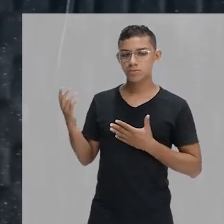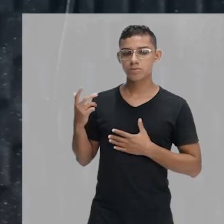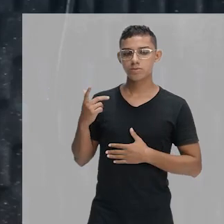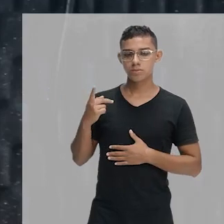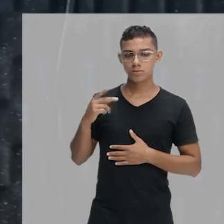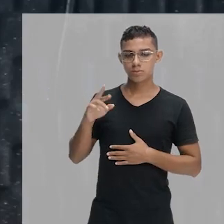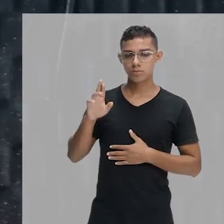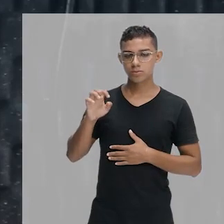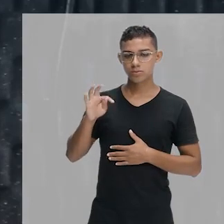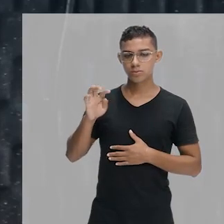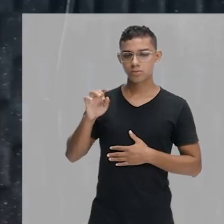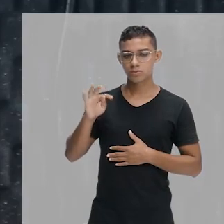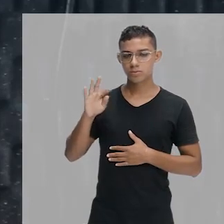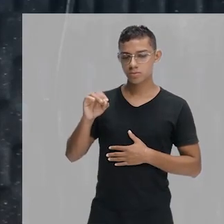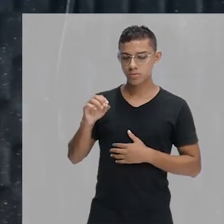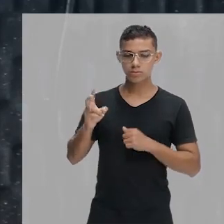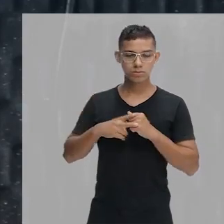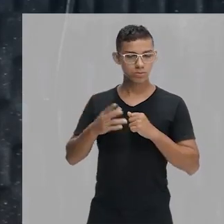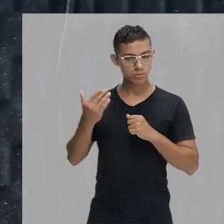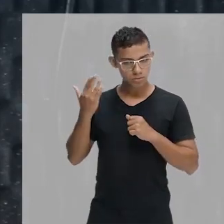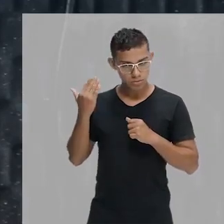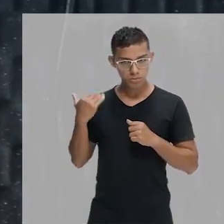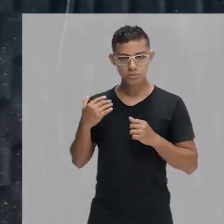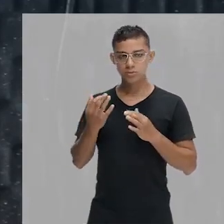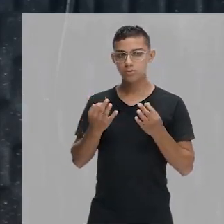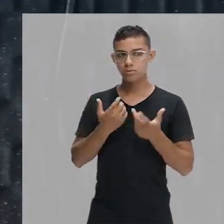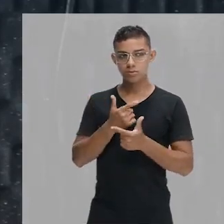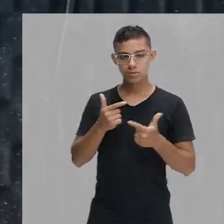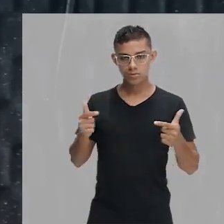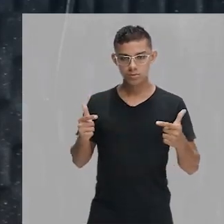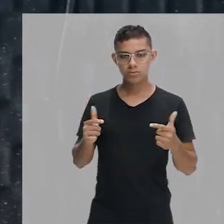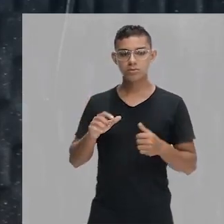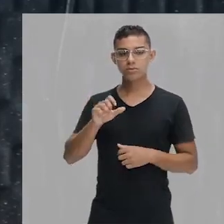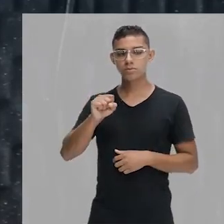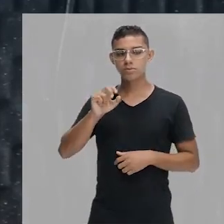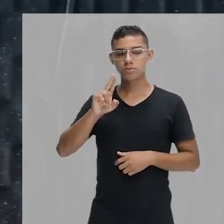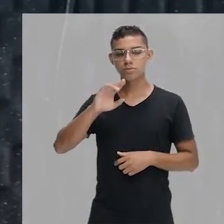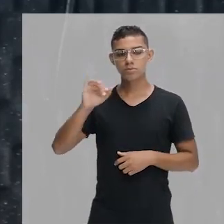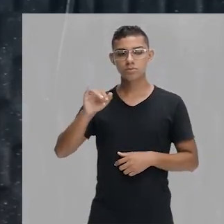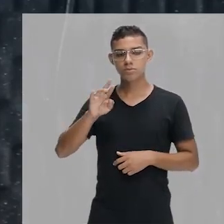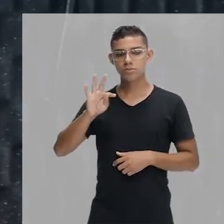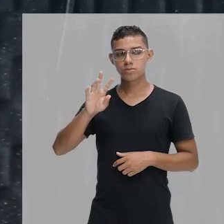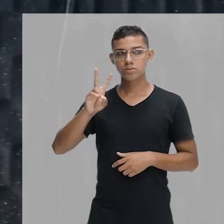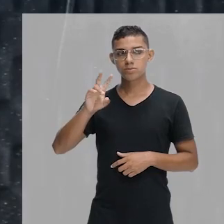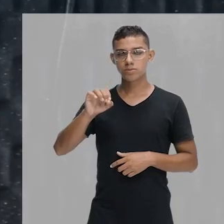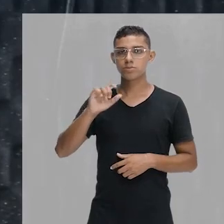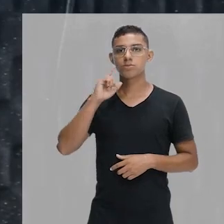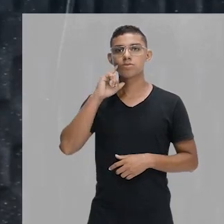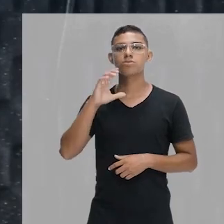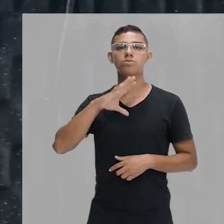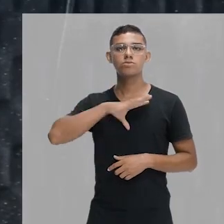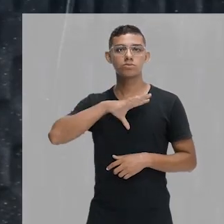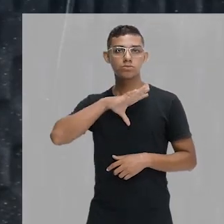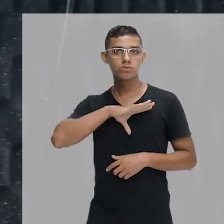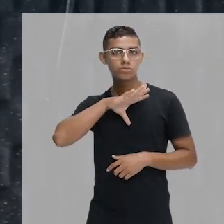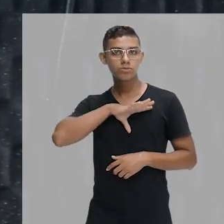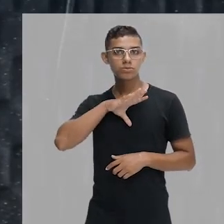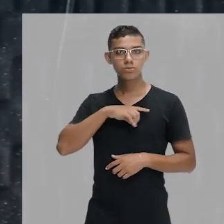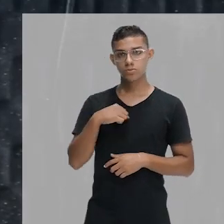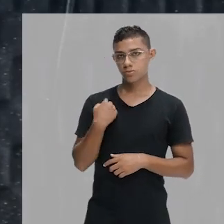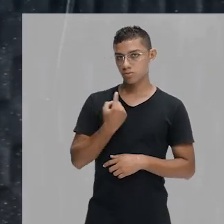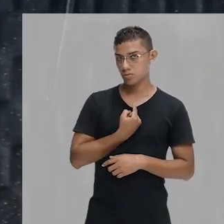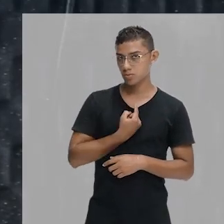imperfeito do subjuntivo, tá? Uma outra observação. Em português, nós